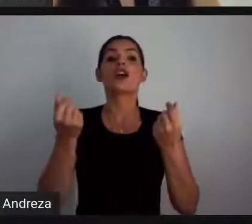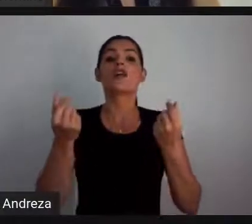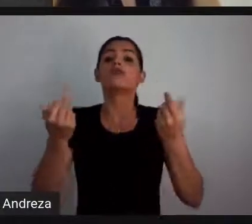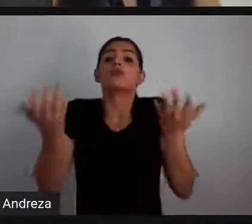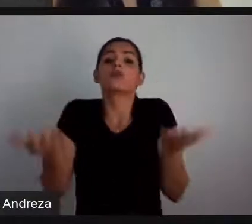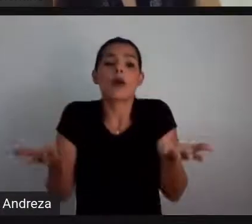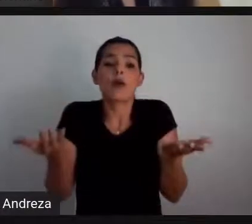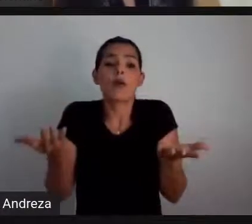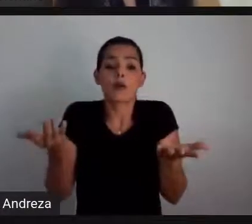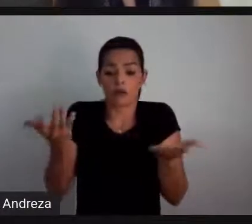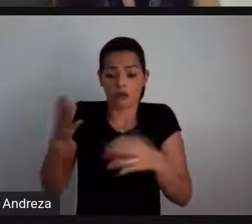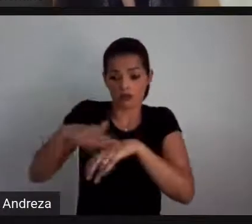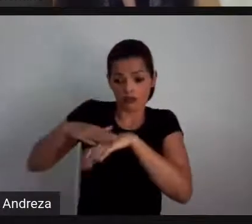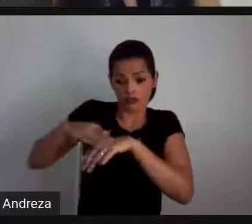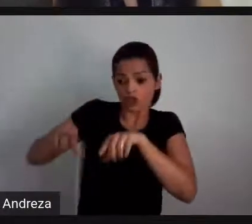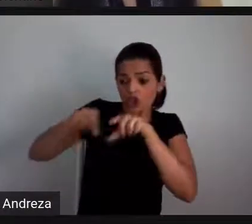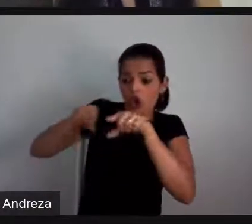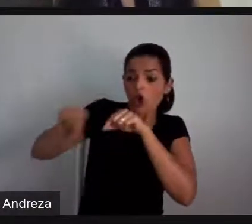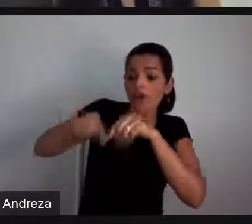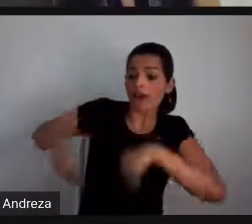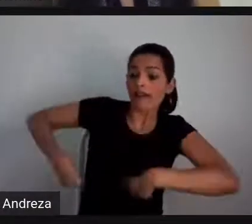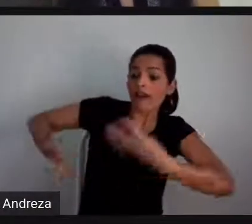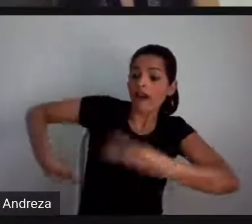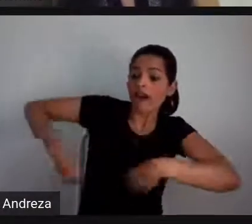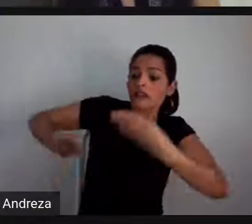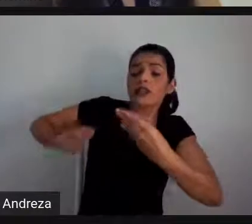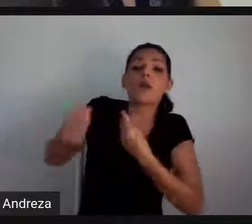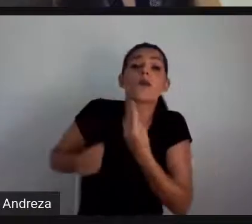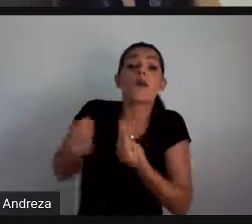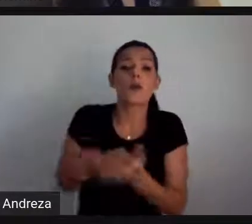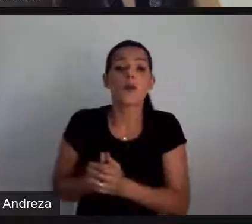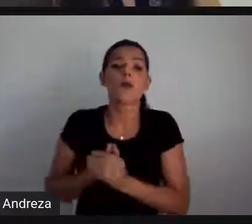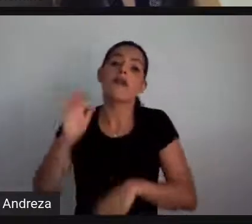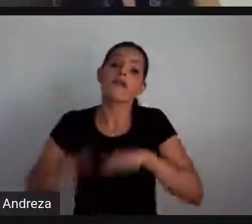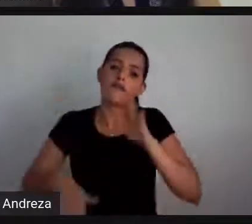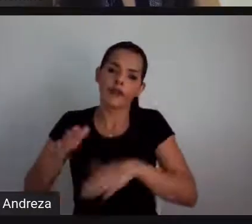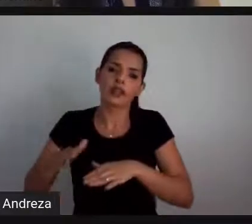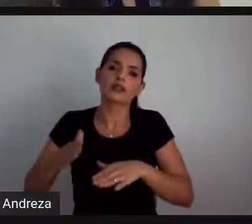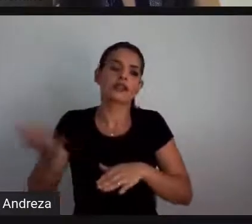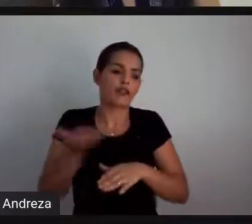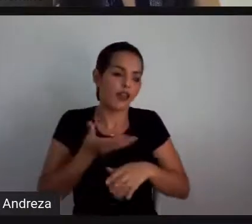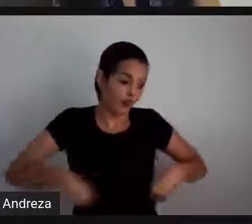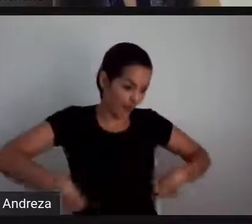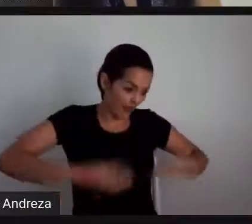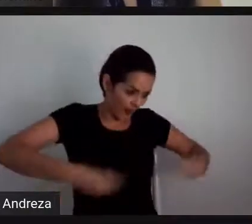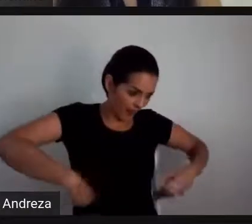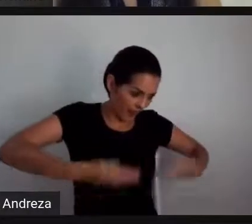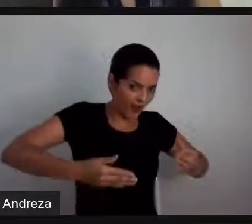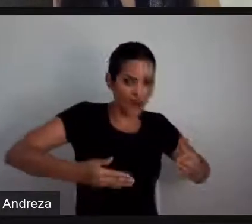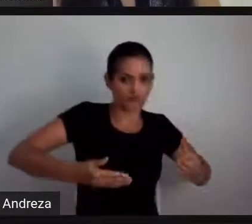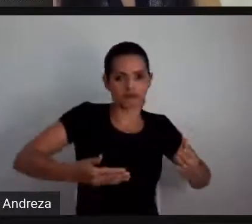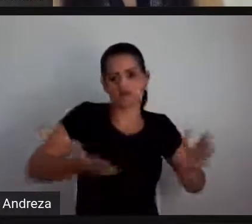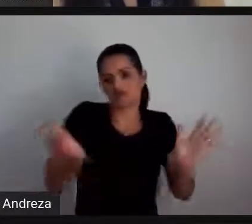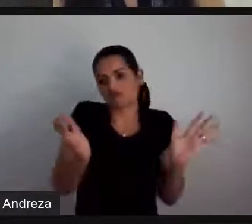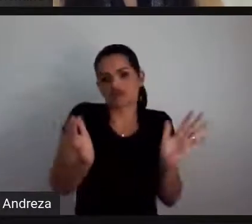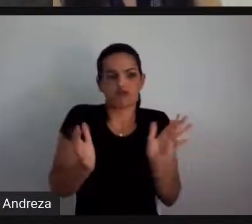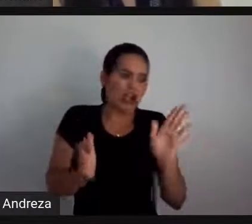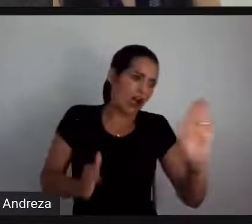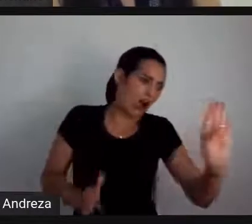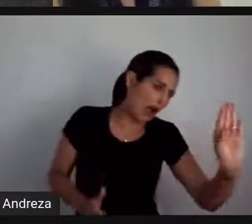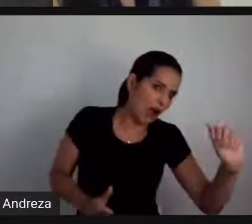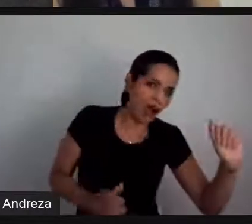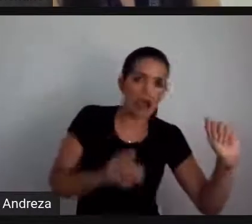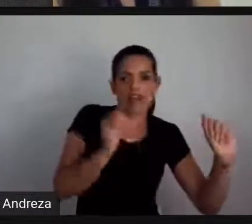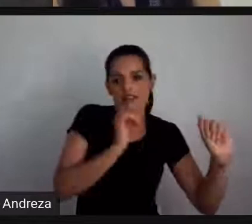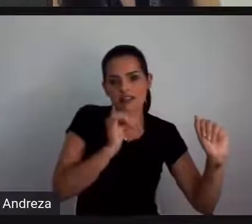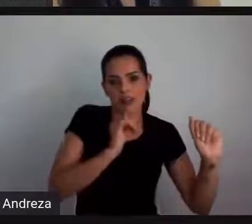escolhas que nós estamos fazendo? Então, às vezes, a gente quer muito ir para um lado A, ou lado B ou C, né? Mas a forma como a gente